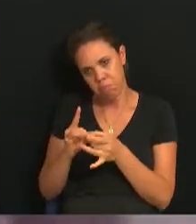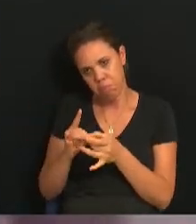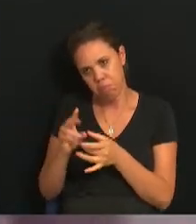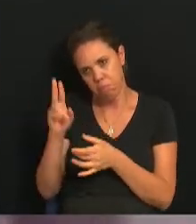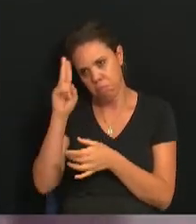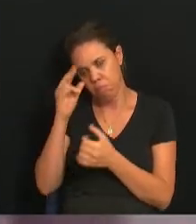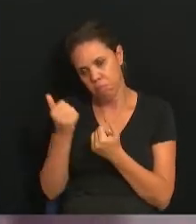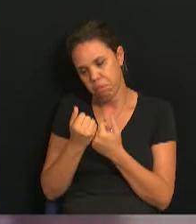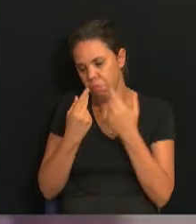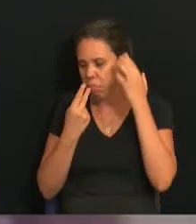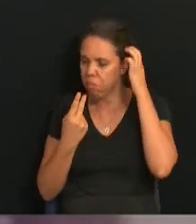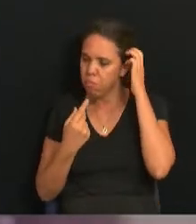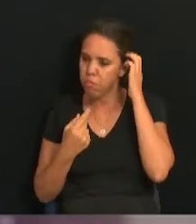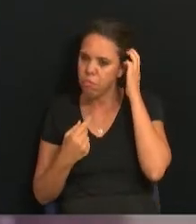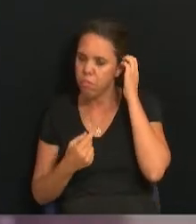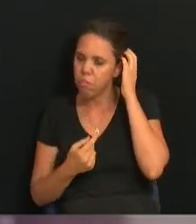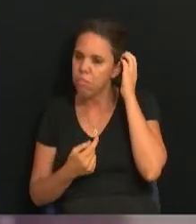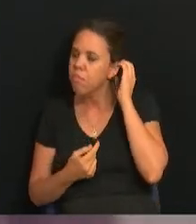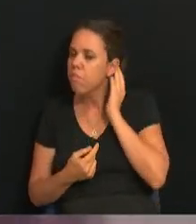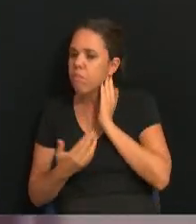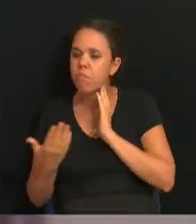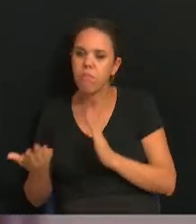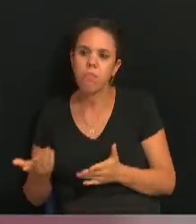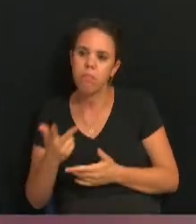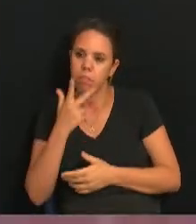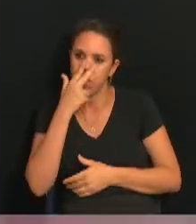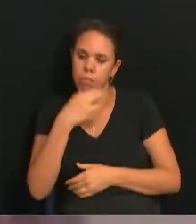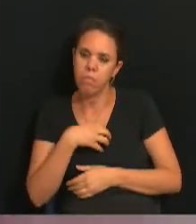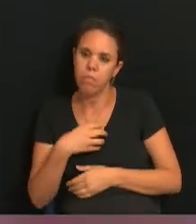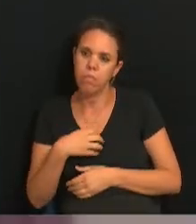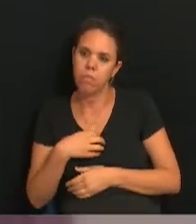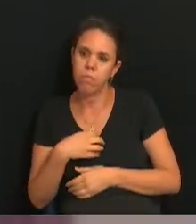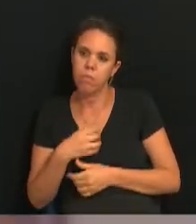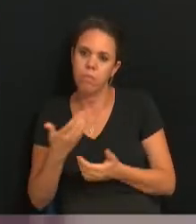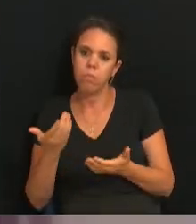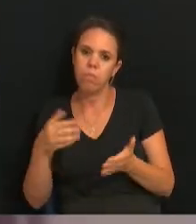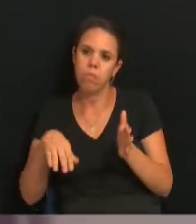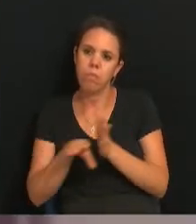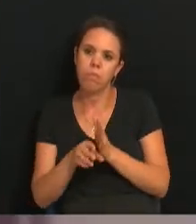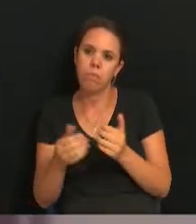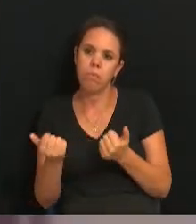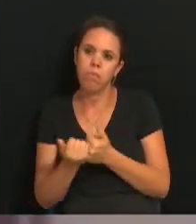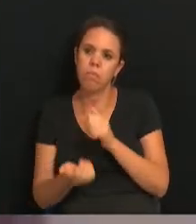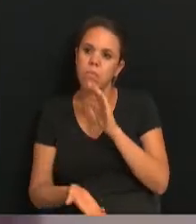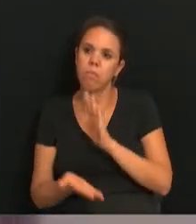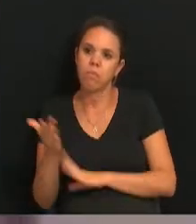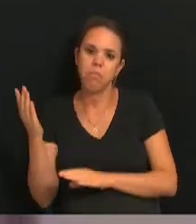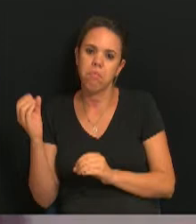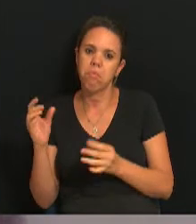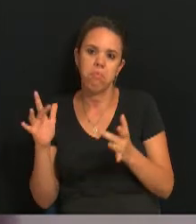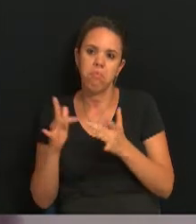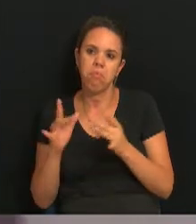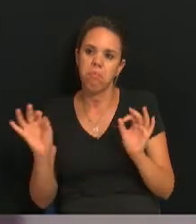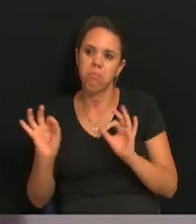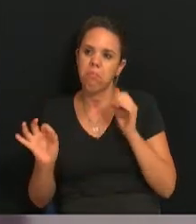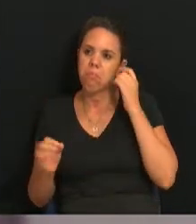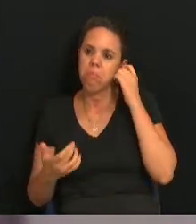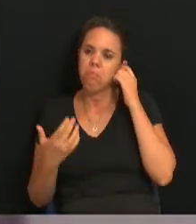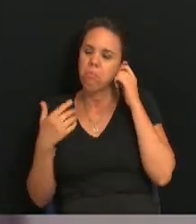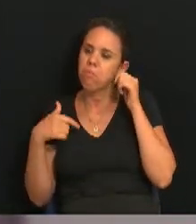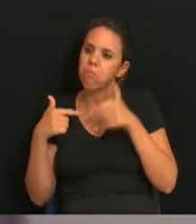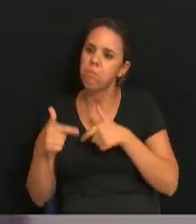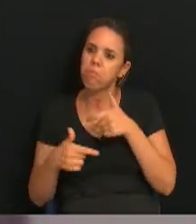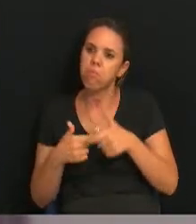Cláudio trouxe aí, que é como a gente então você chega numa escola, você substitui, sai de lá sem nenhum vínculo, você não entende o trabalho